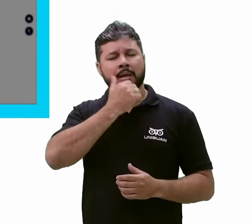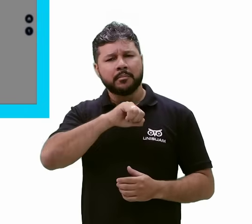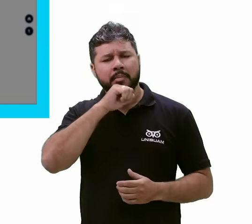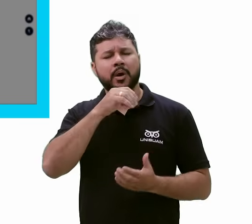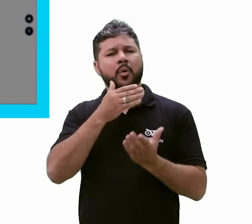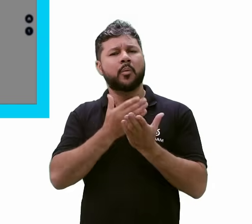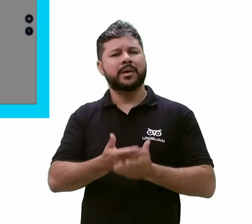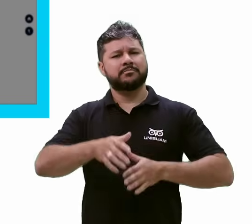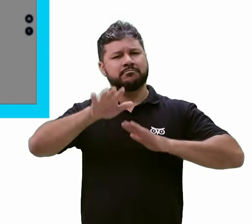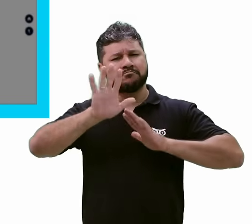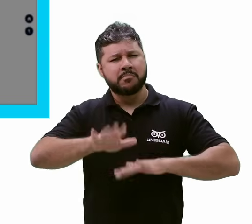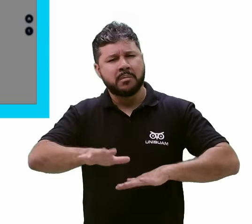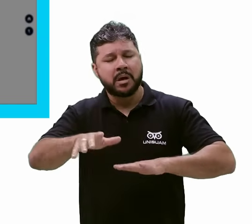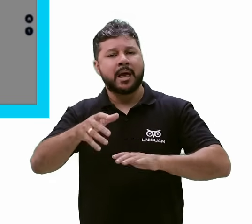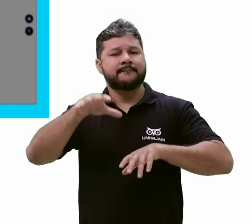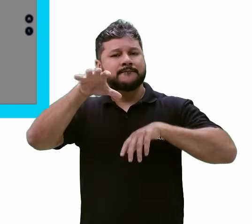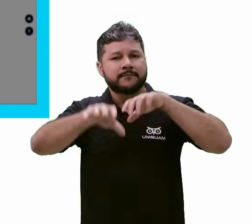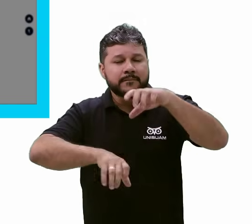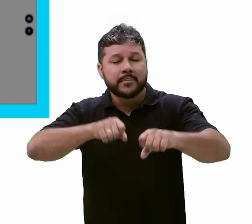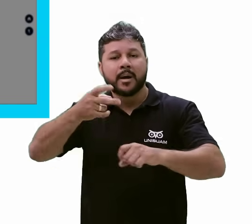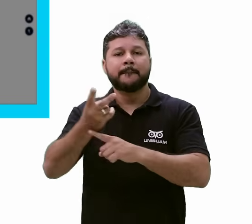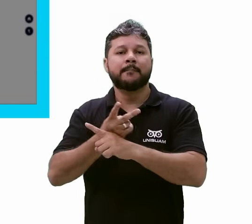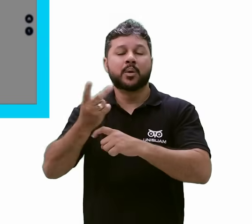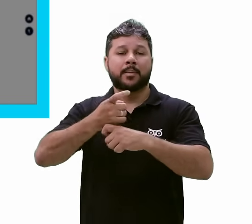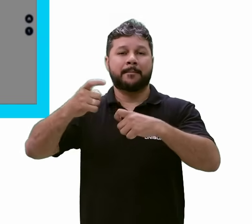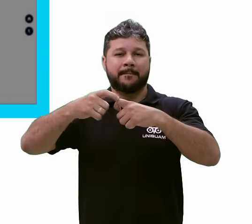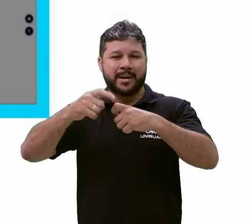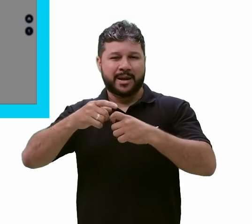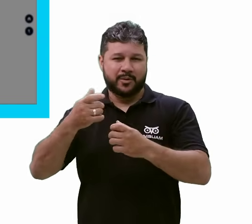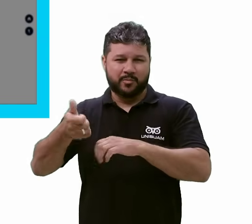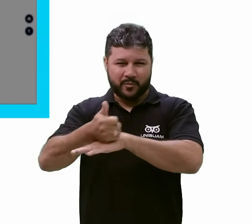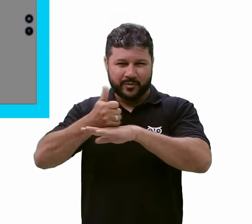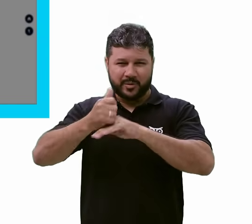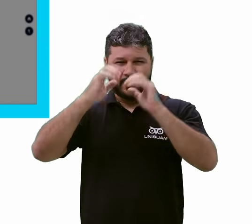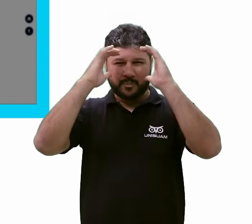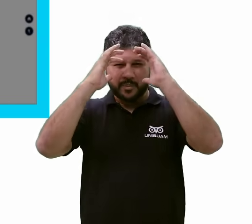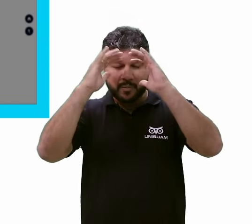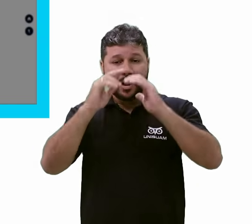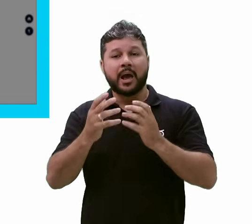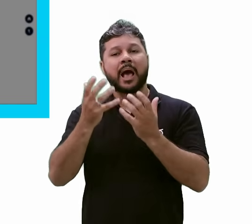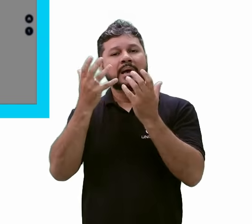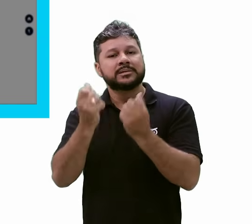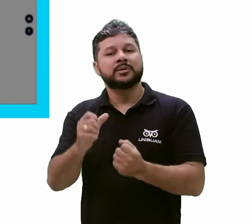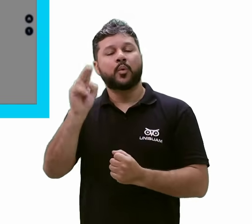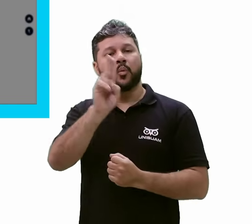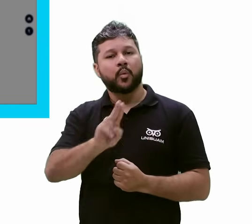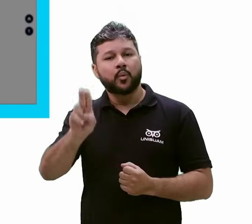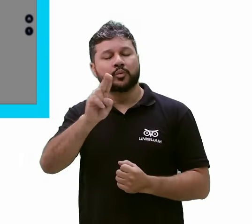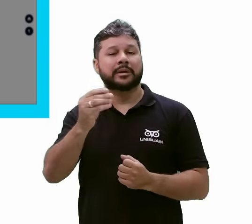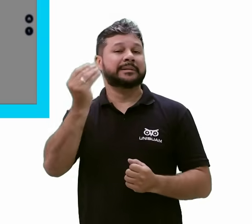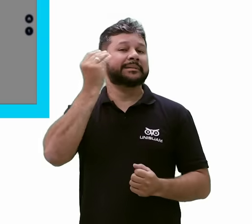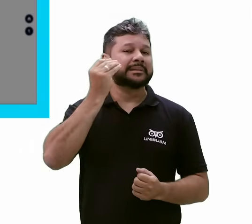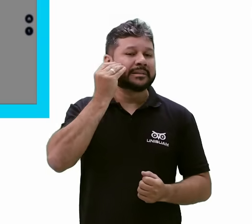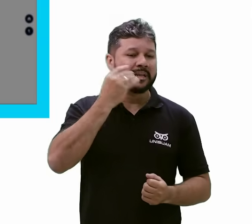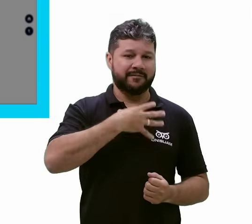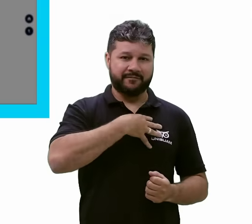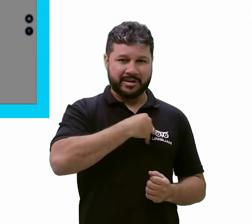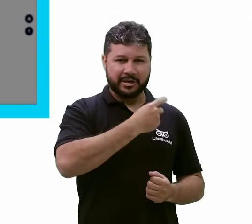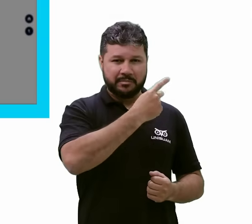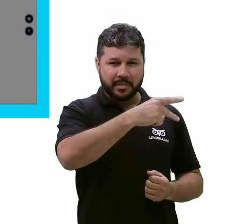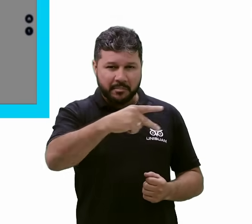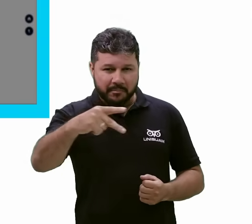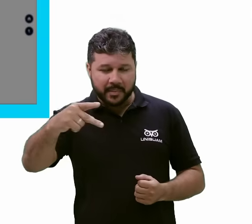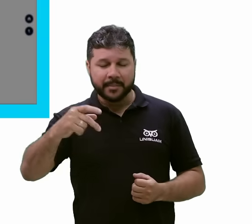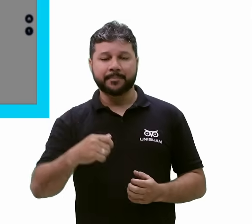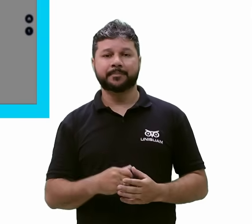essas mães começam um grande movimento, uma busca por médicos, neurologistas que aceitassem utilizar essas substâncias para testar em seus